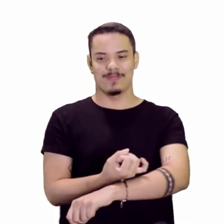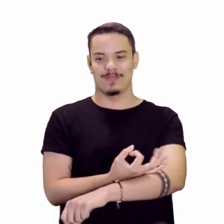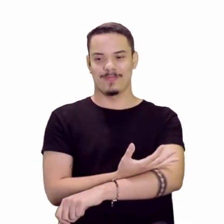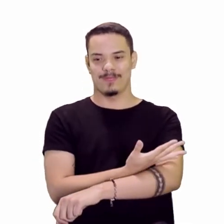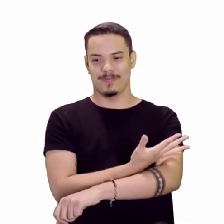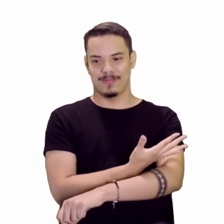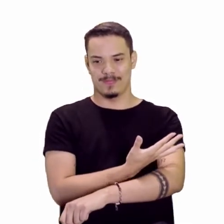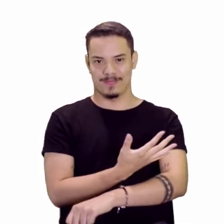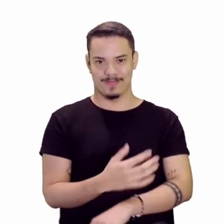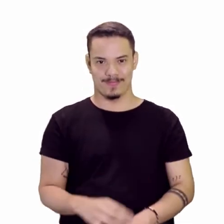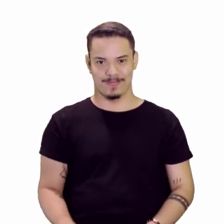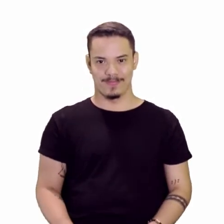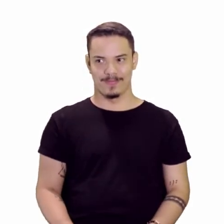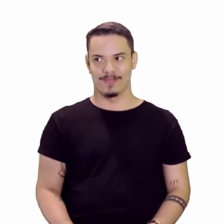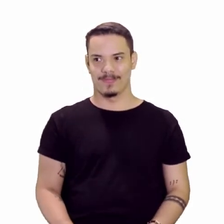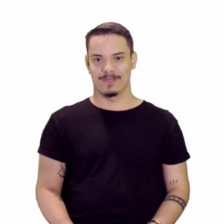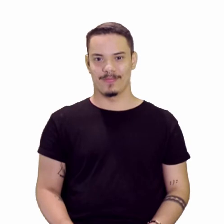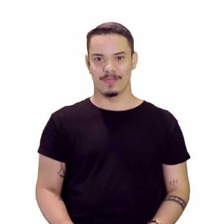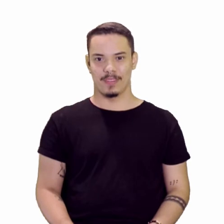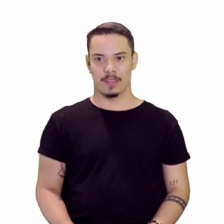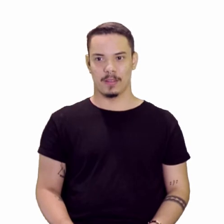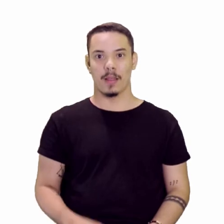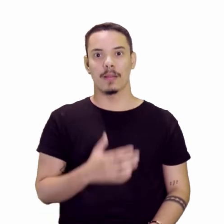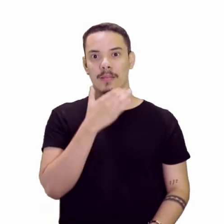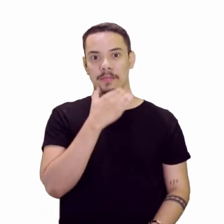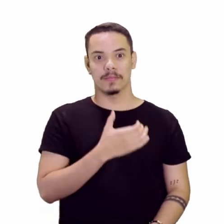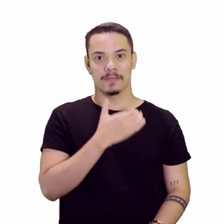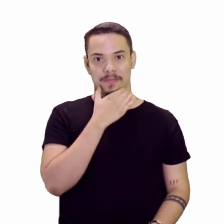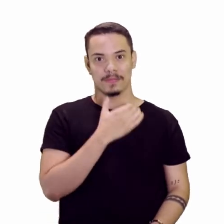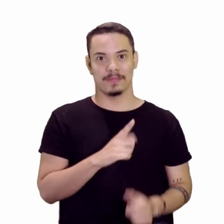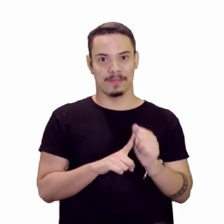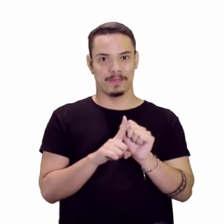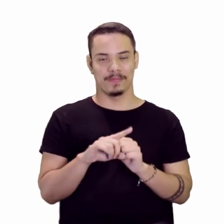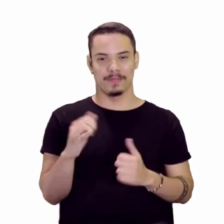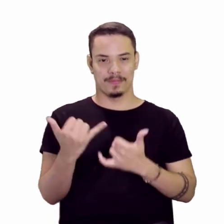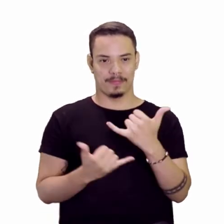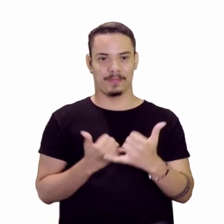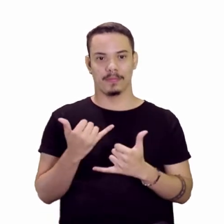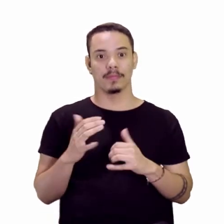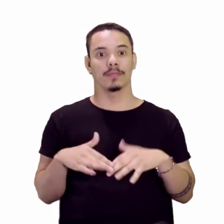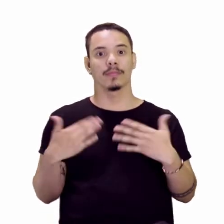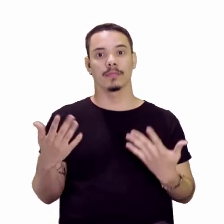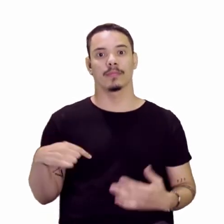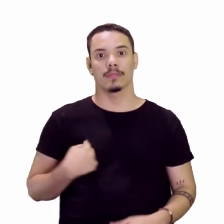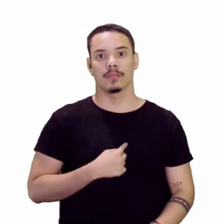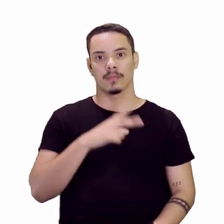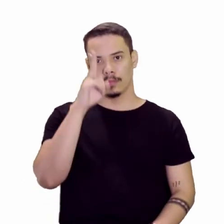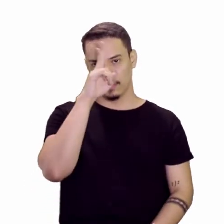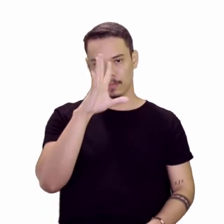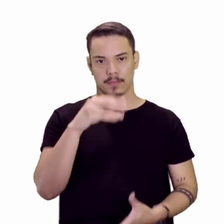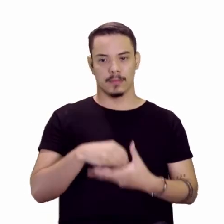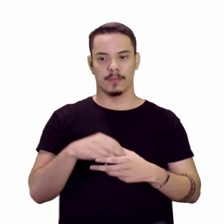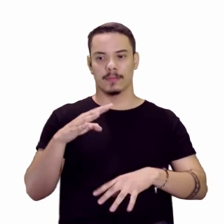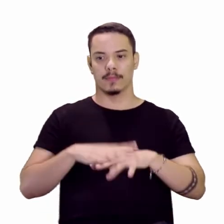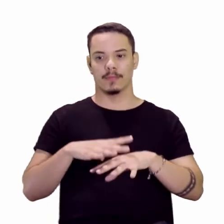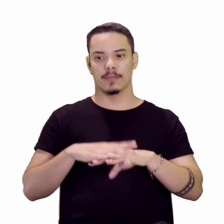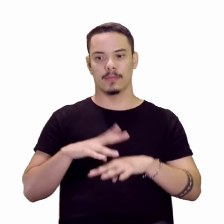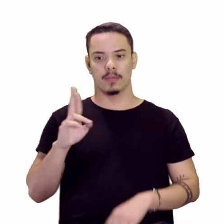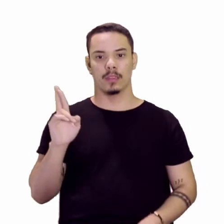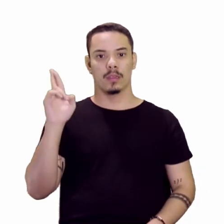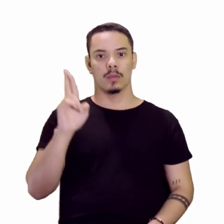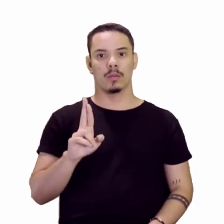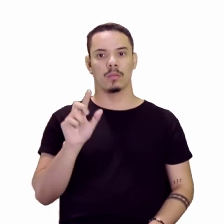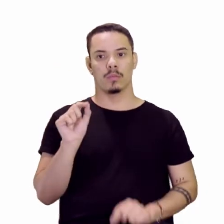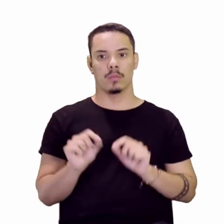densidade do Papai Noel ali, ó. Hoje do Natal. E aqui, ó, só pra gente lembrar, Então, matematicamente representado, é